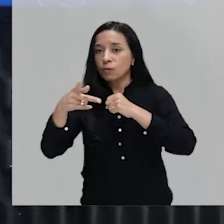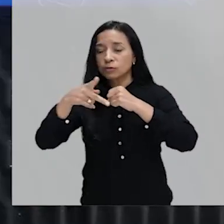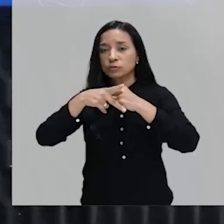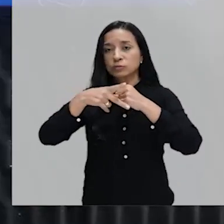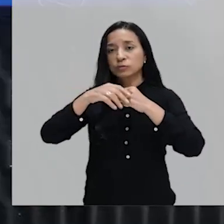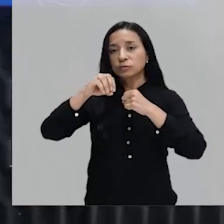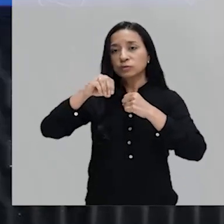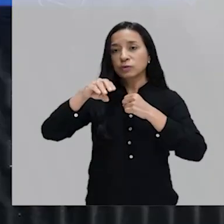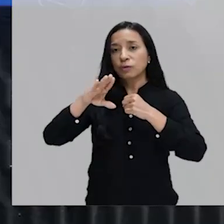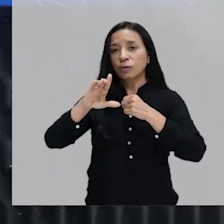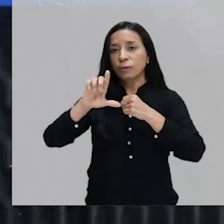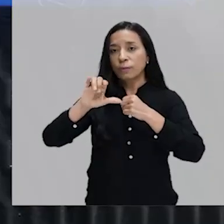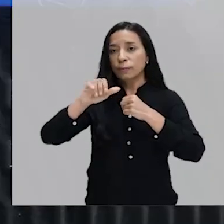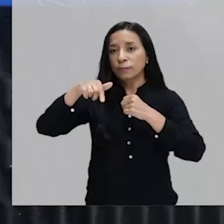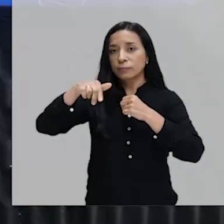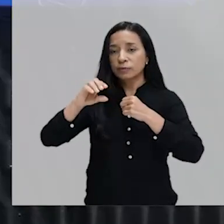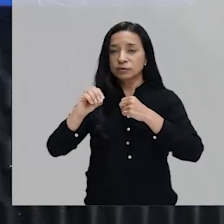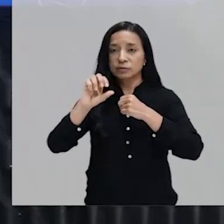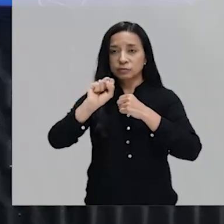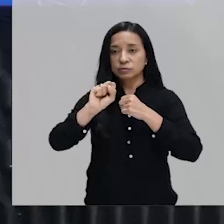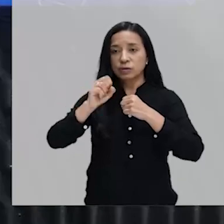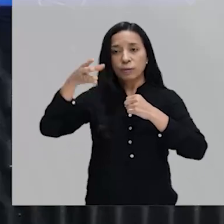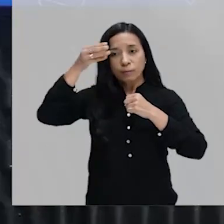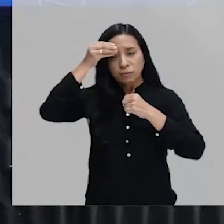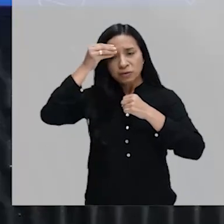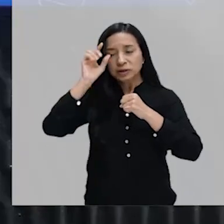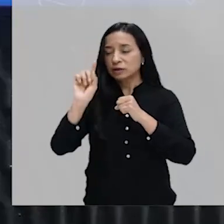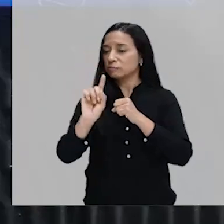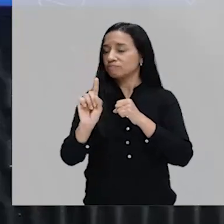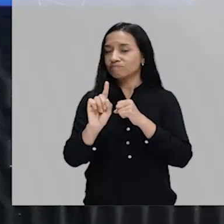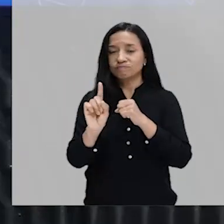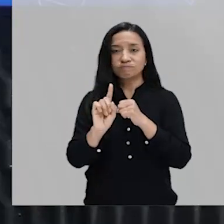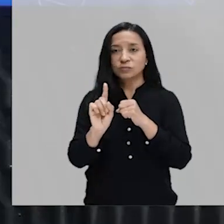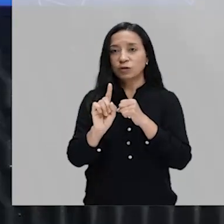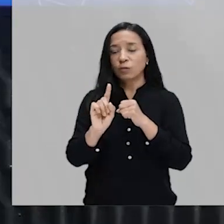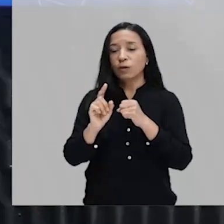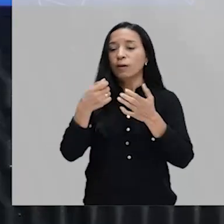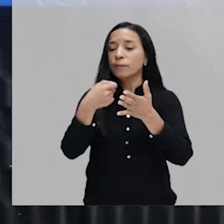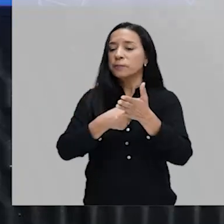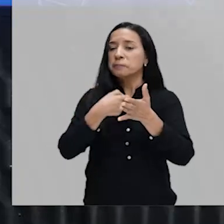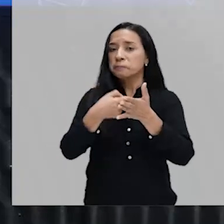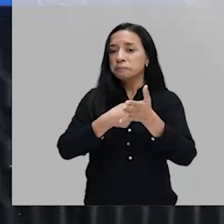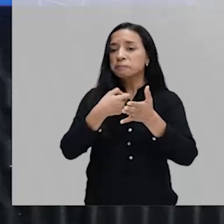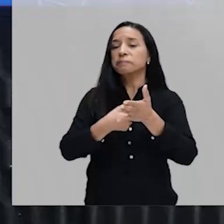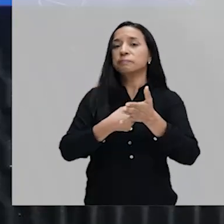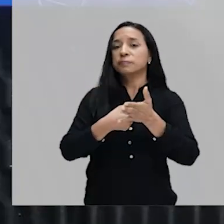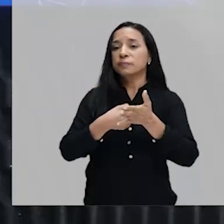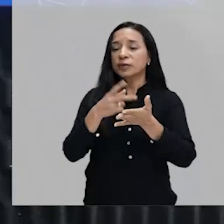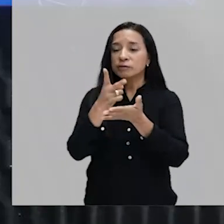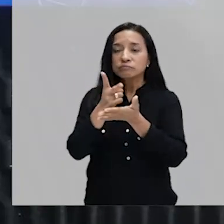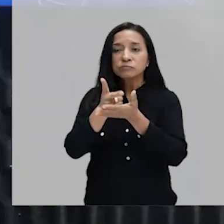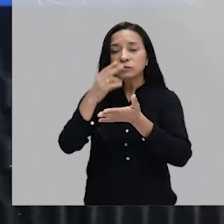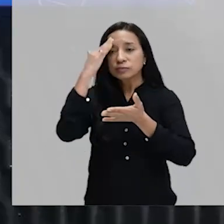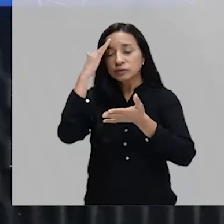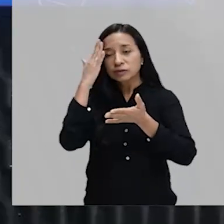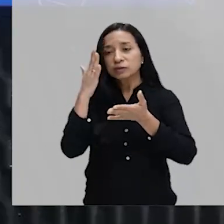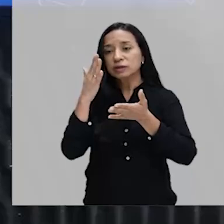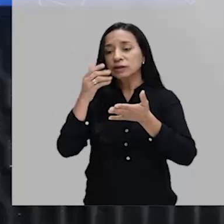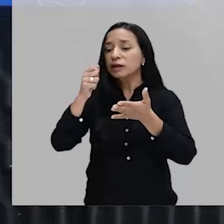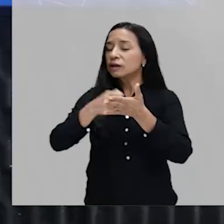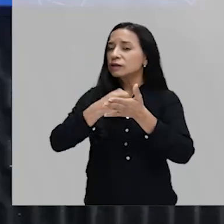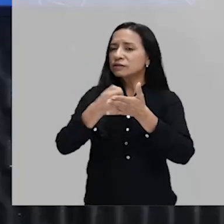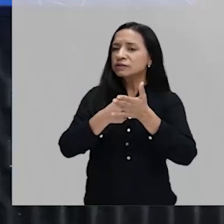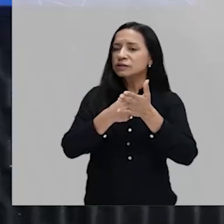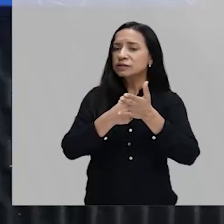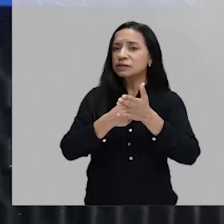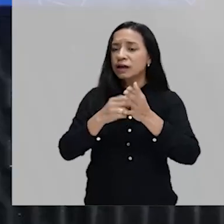memorizar por memorizar. Nós temos que compreender e tentar também, dentro do contexto, identificá-lo, né? Porque